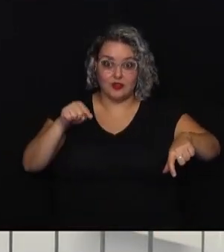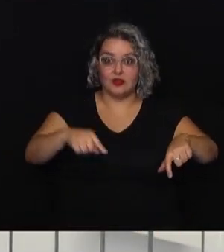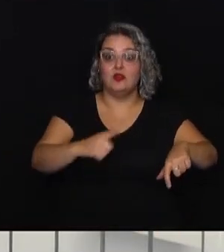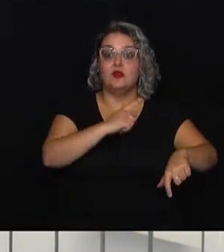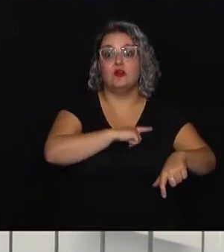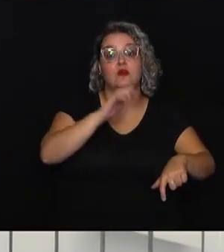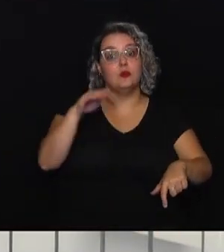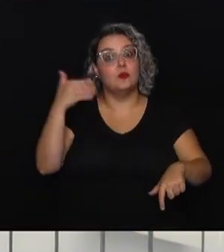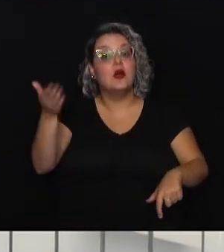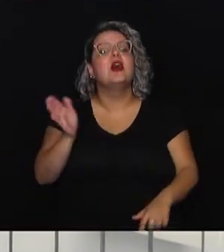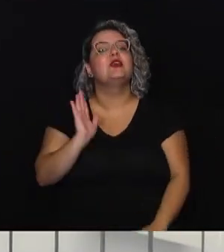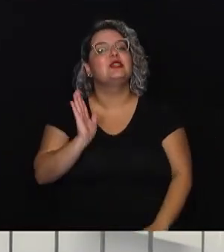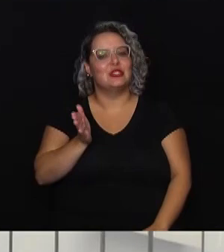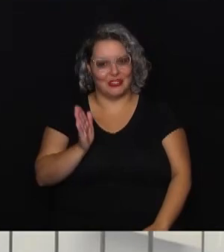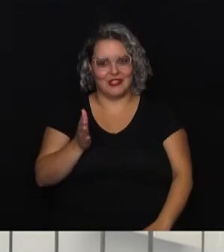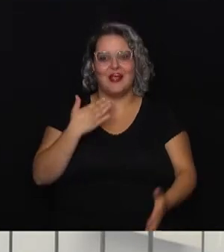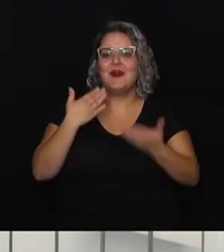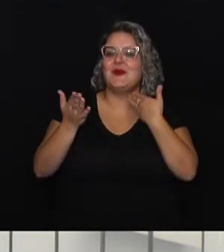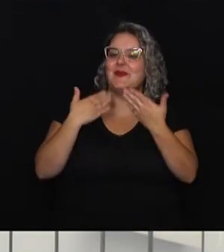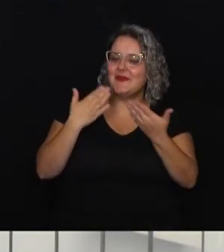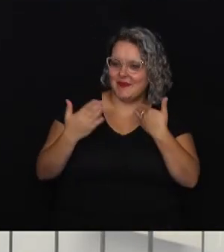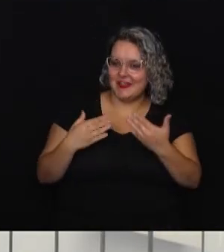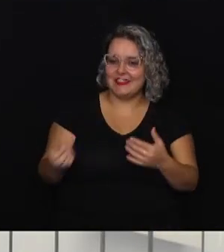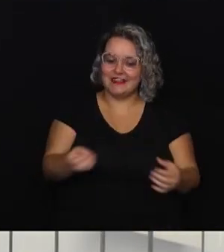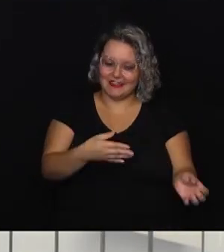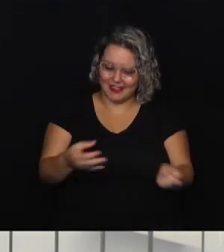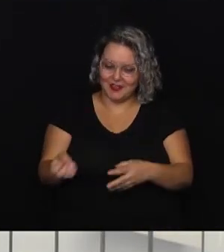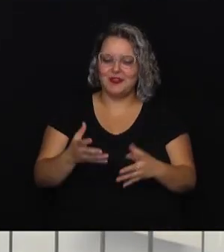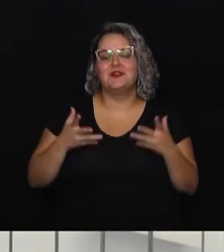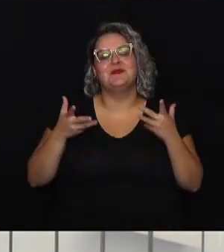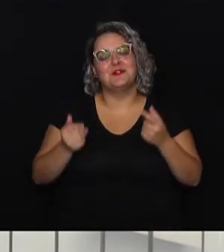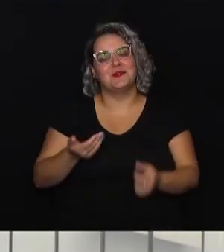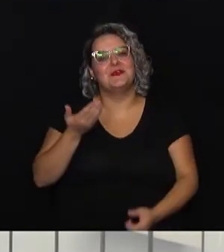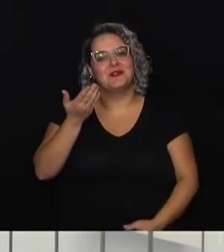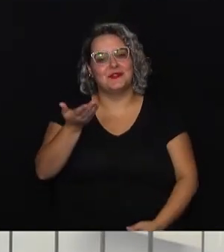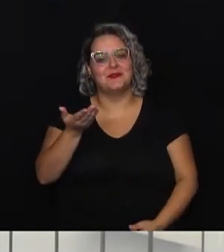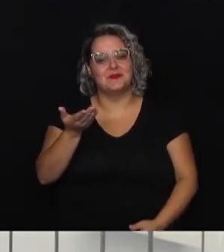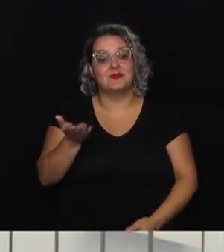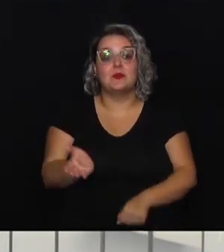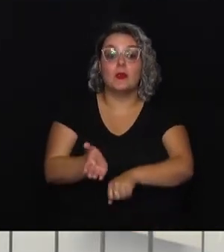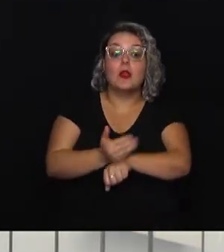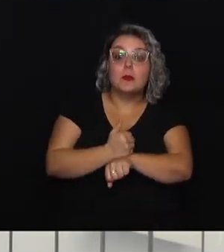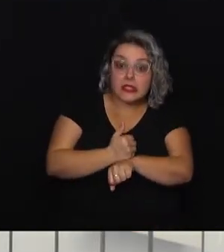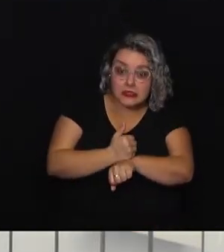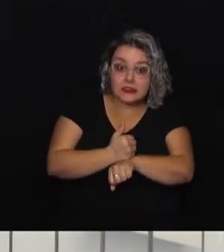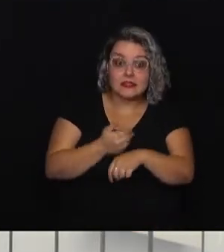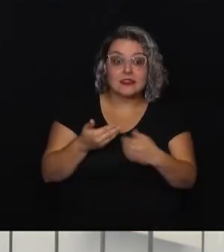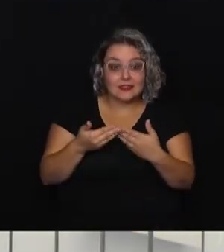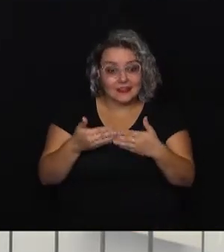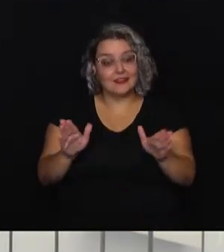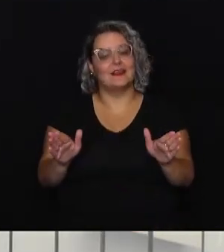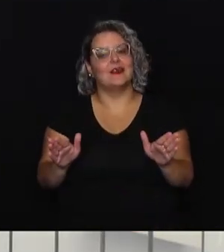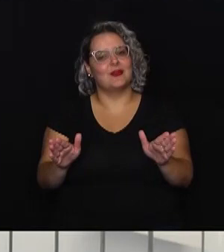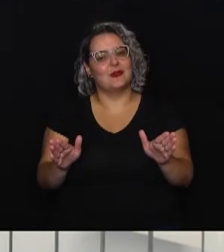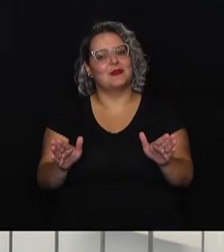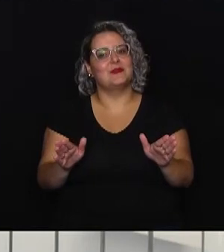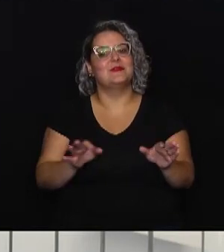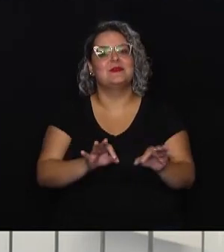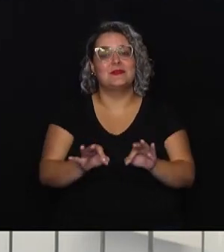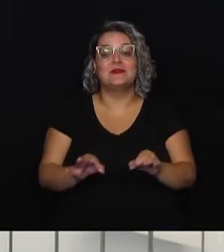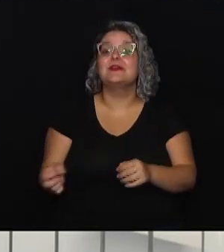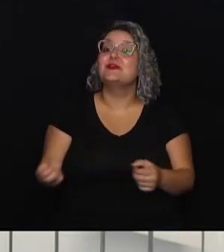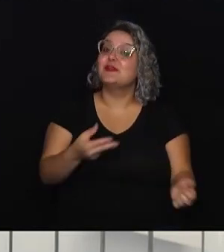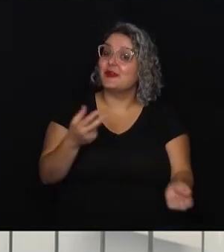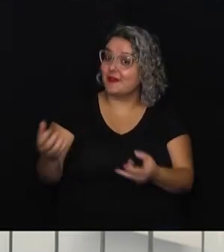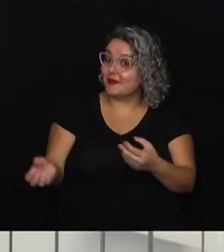de casa. Já já a gente conta e atualiza tudo para você. Mas antes a gente abre a edição de hoje com novidade